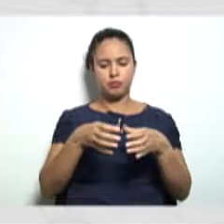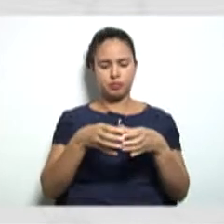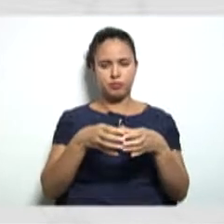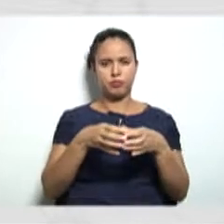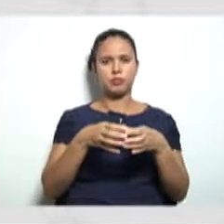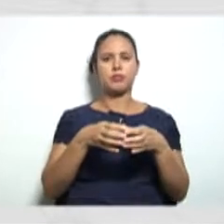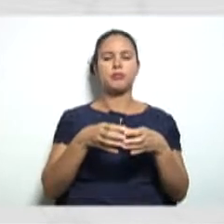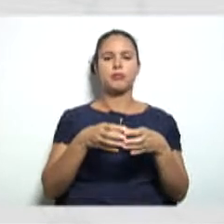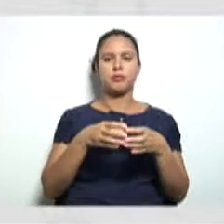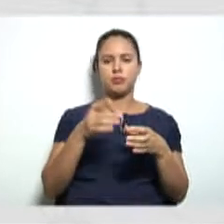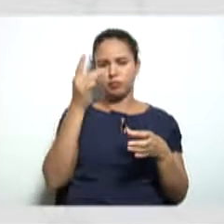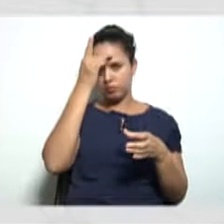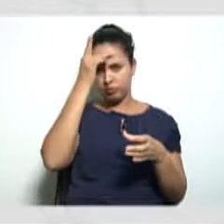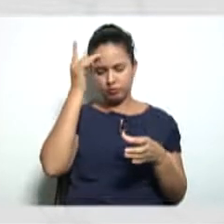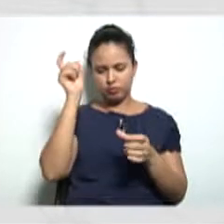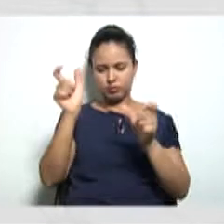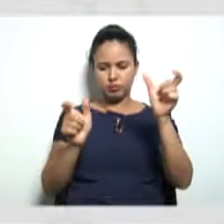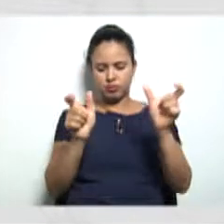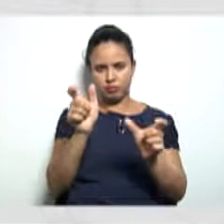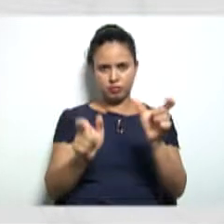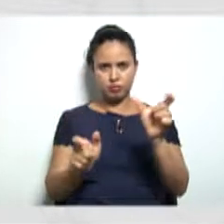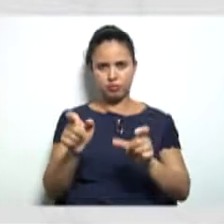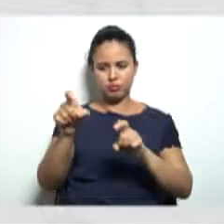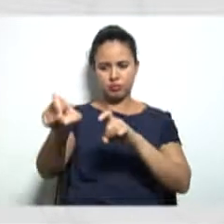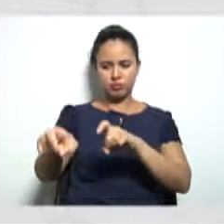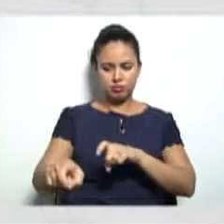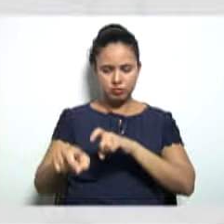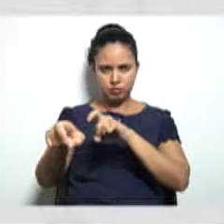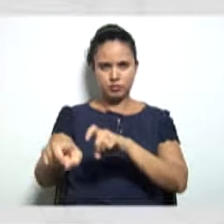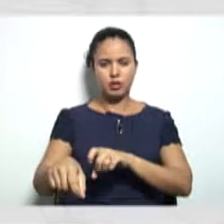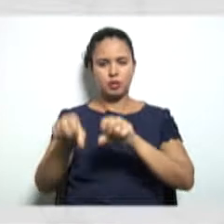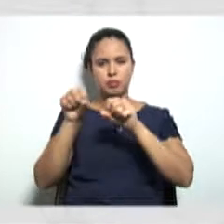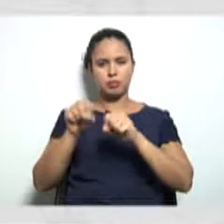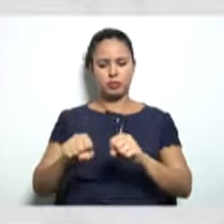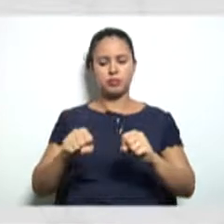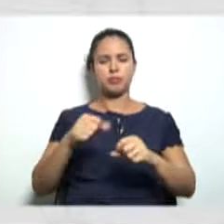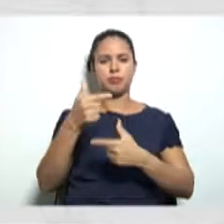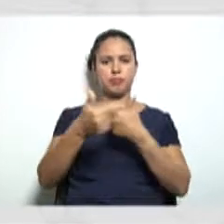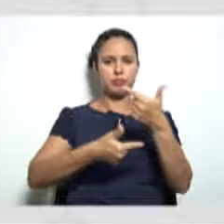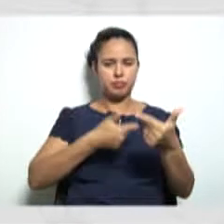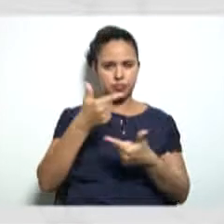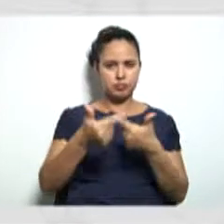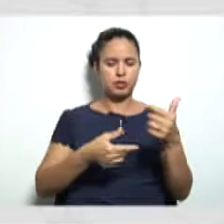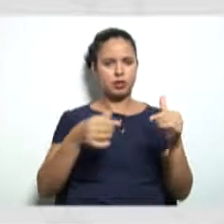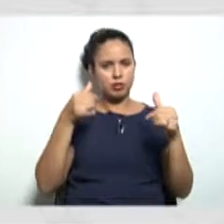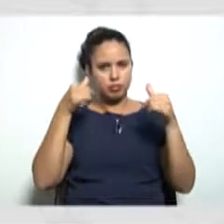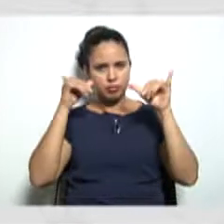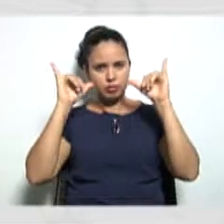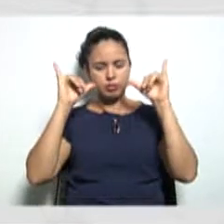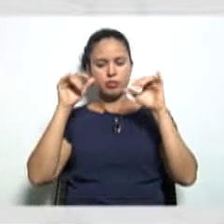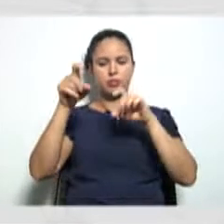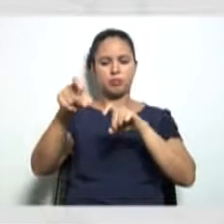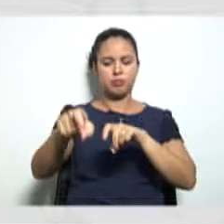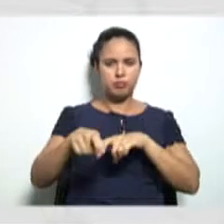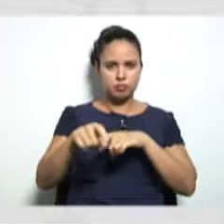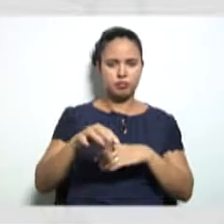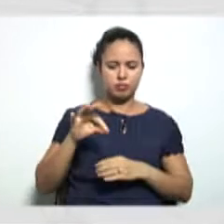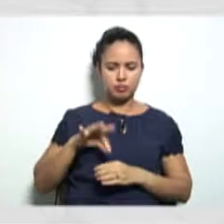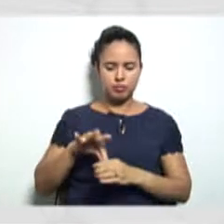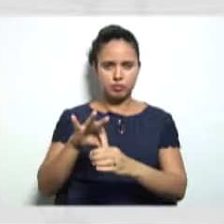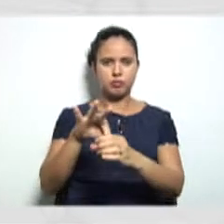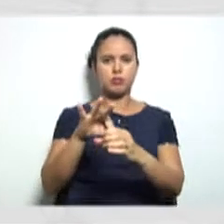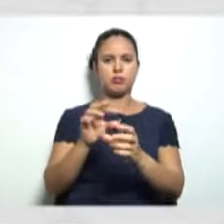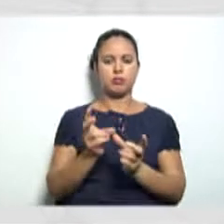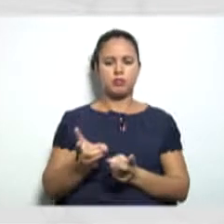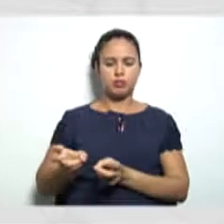produtores rurais. Esses produtores rurais podem trabalhar com pecuária, com agricultura, com extrativismo ou com